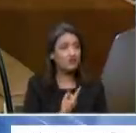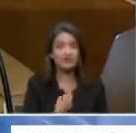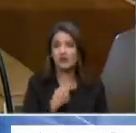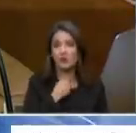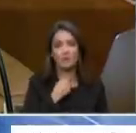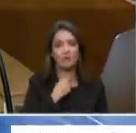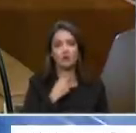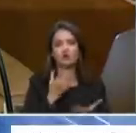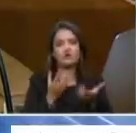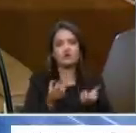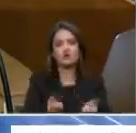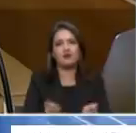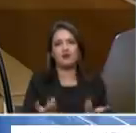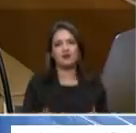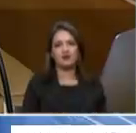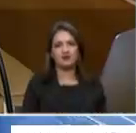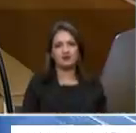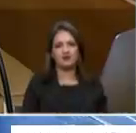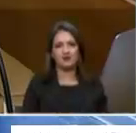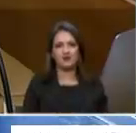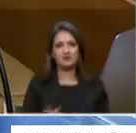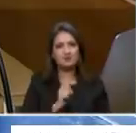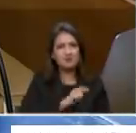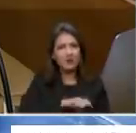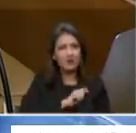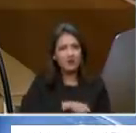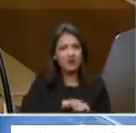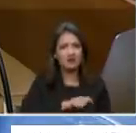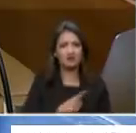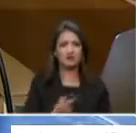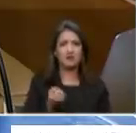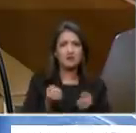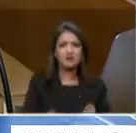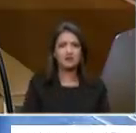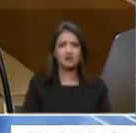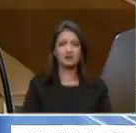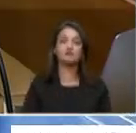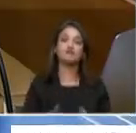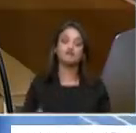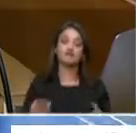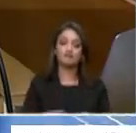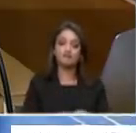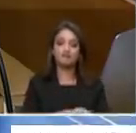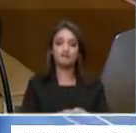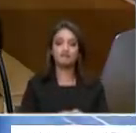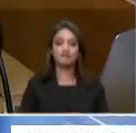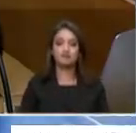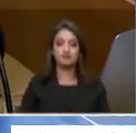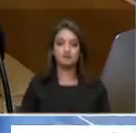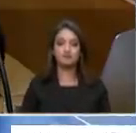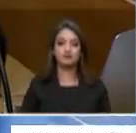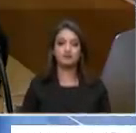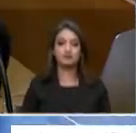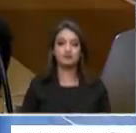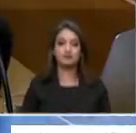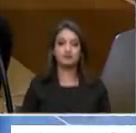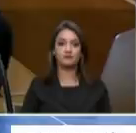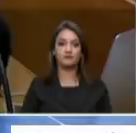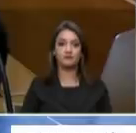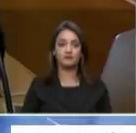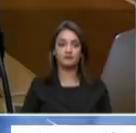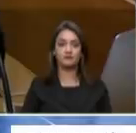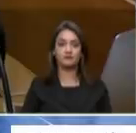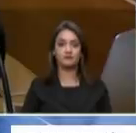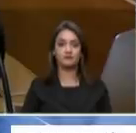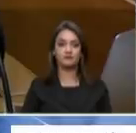pode manter ou não, se o deputado pode manter ou não os direitos políticos. No Congresso isso está sendo articulado para tentar manter os direitos políticos